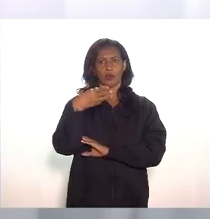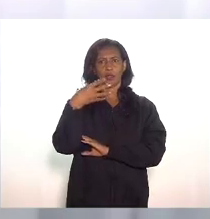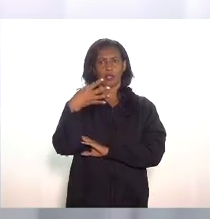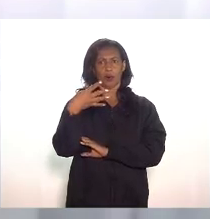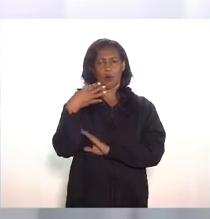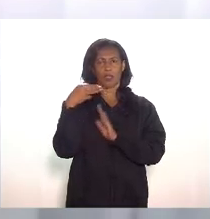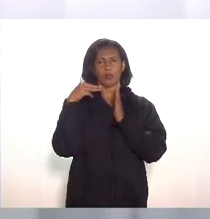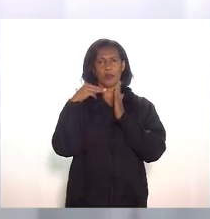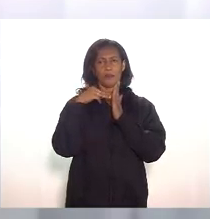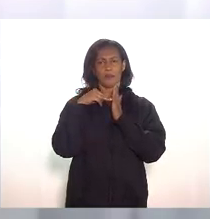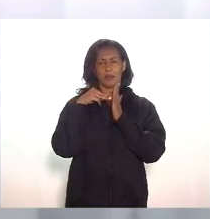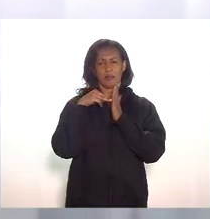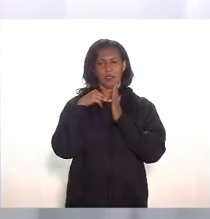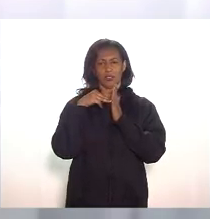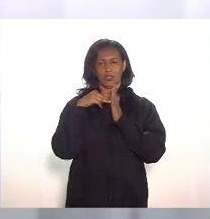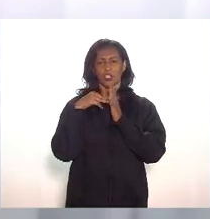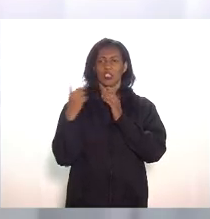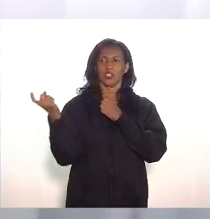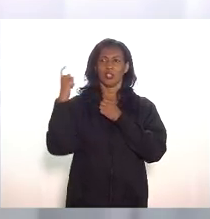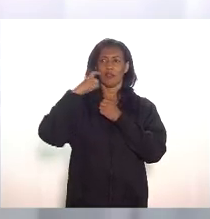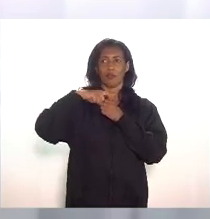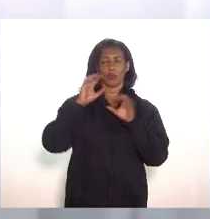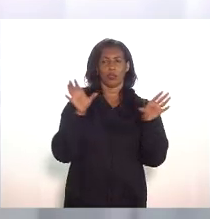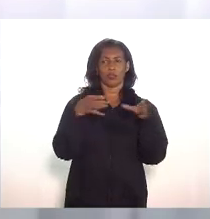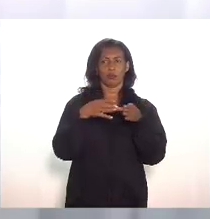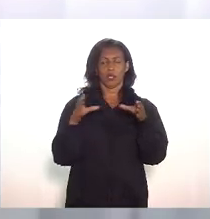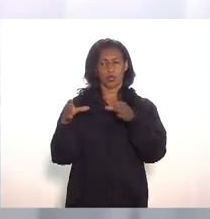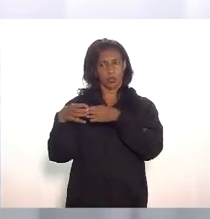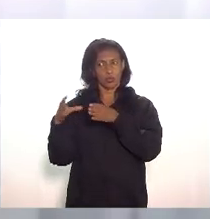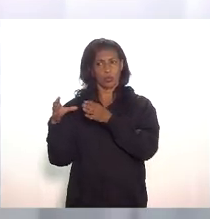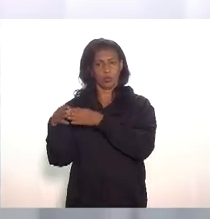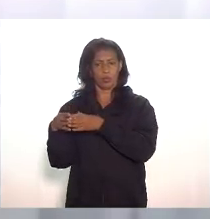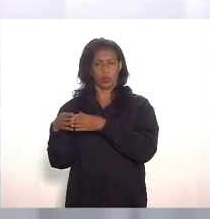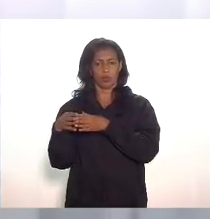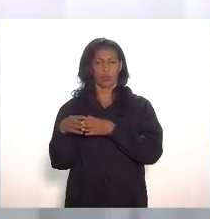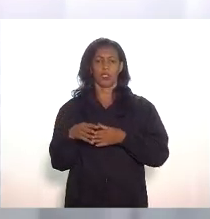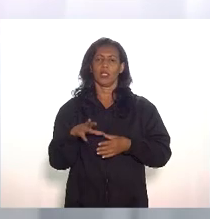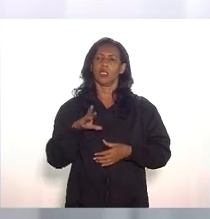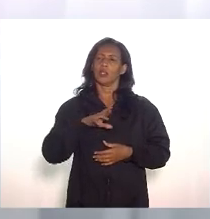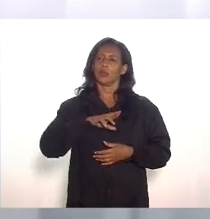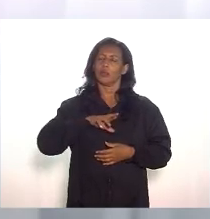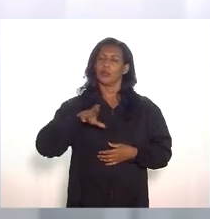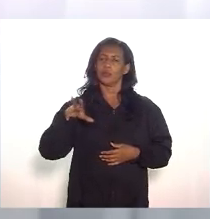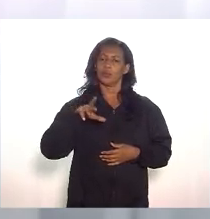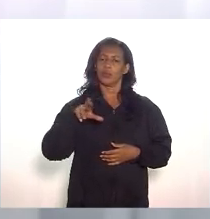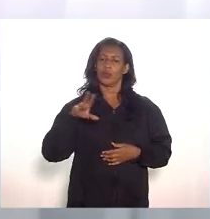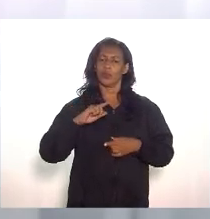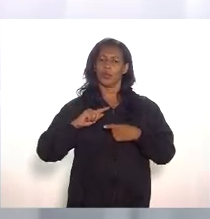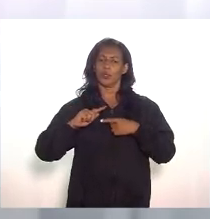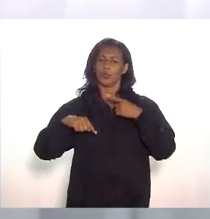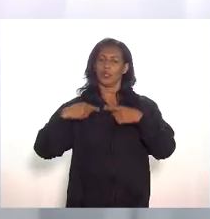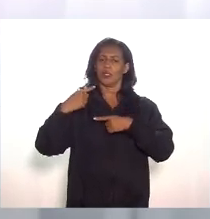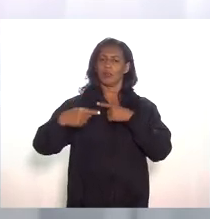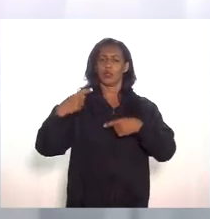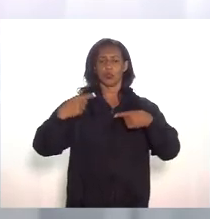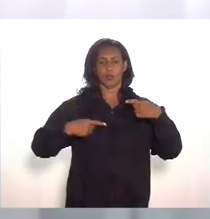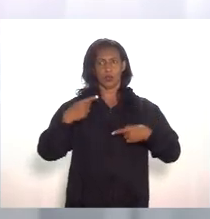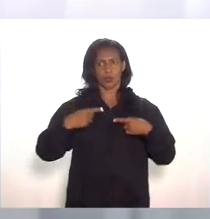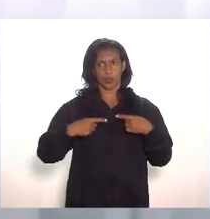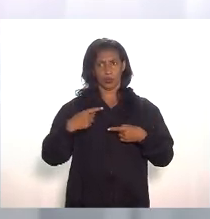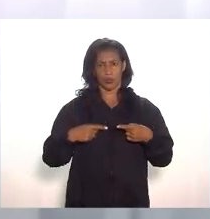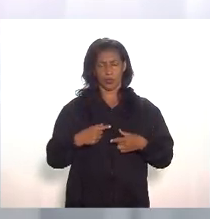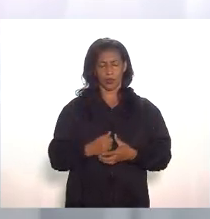e estava voltando para as comissões. Então, não haveria mais, após isso, espaço para discussão.